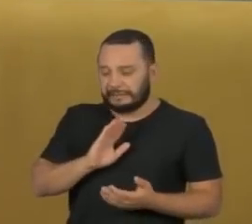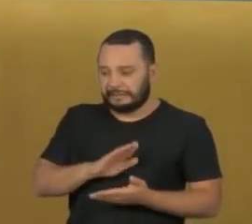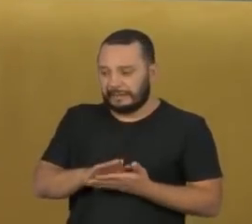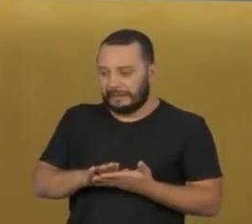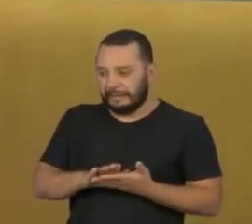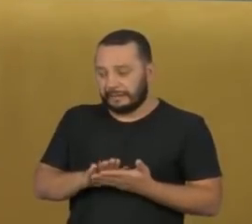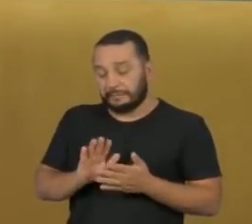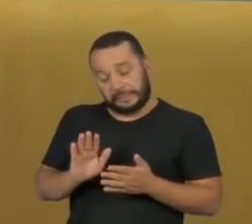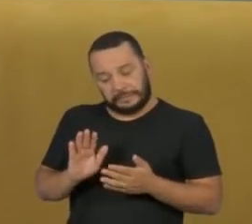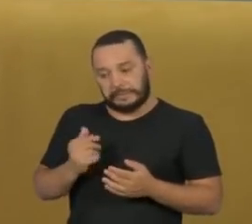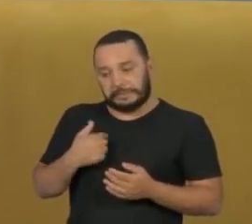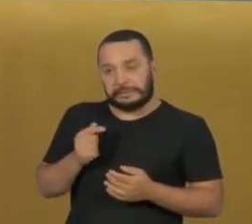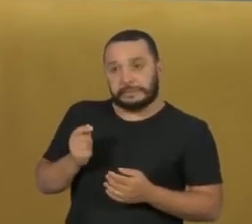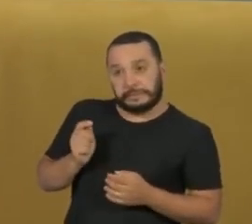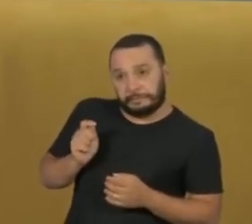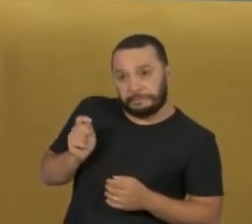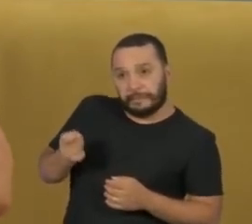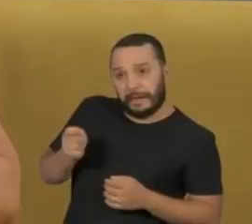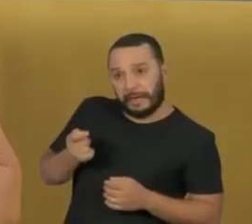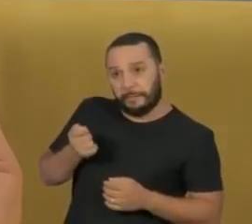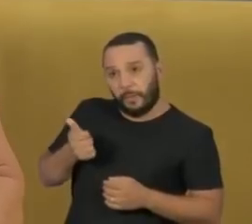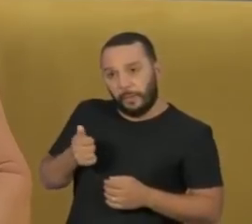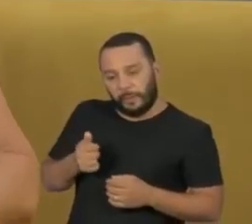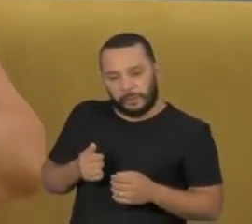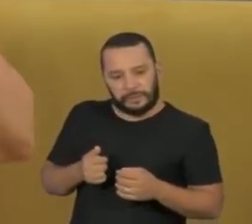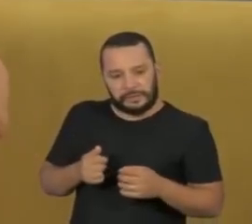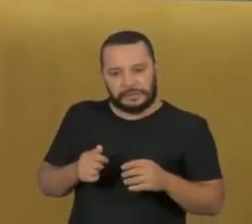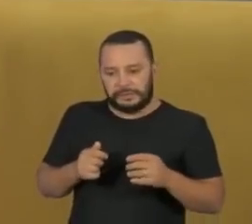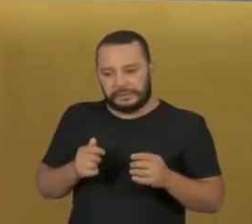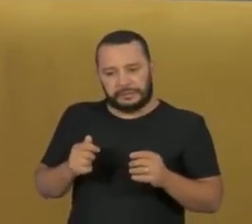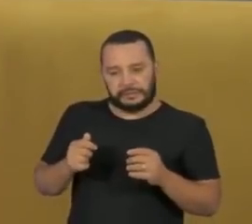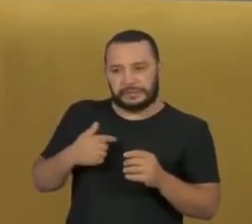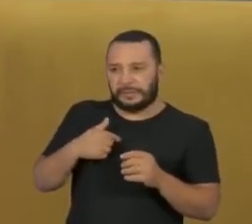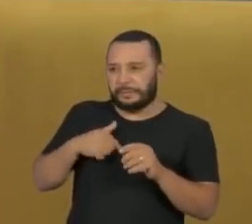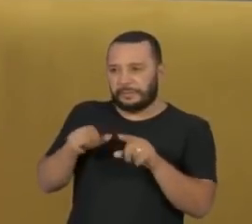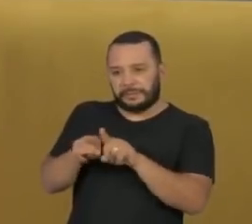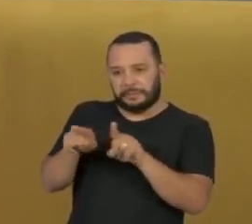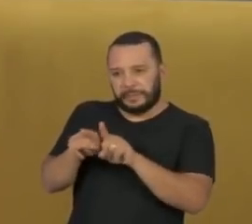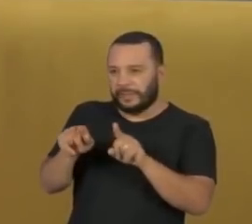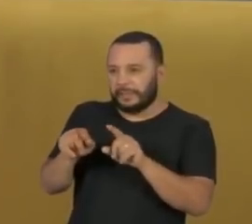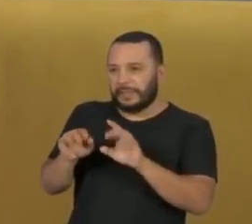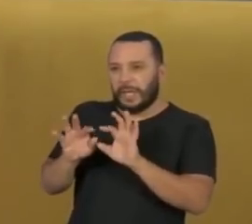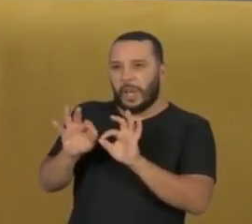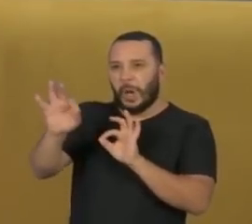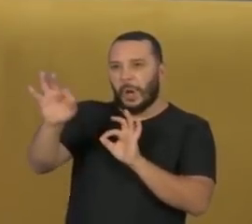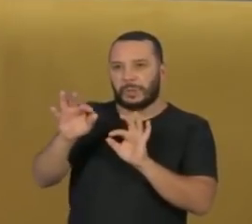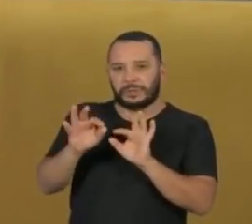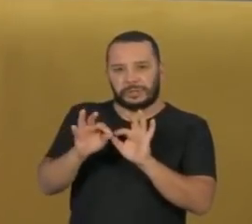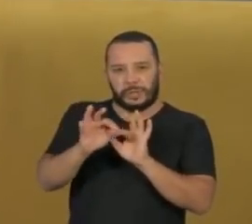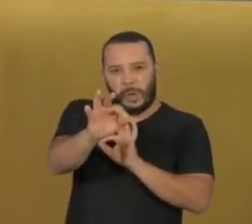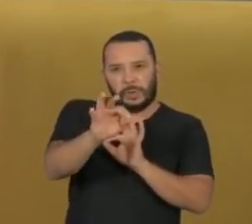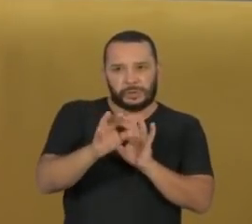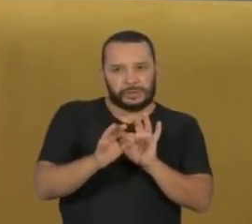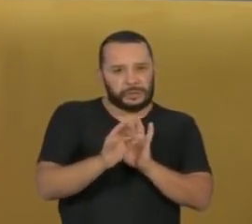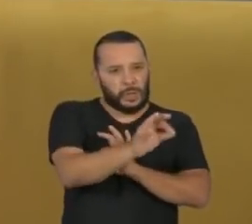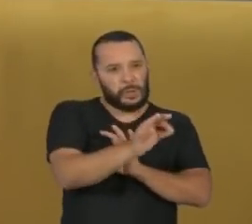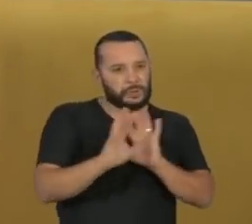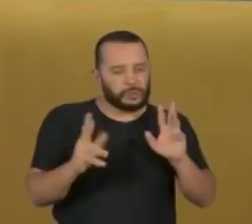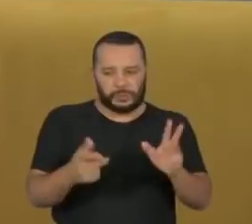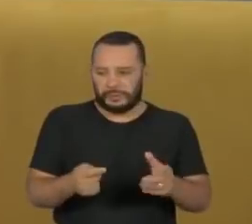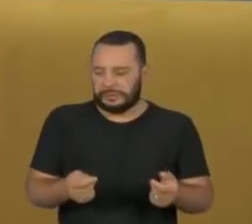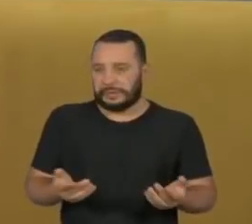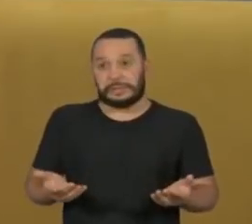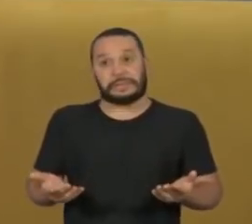poucas possibilidades que existem, né, e o distanciamento maior e, eventualmente, uma ou outra dificuldade que as pessoas possam